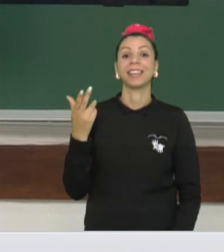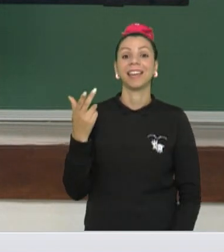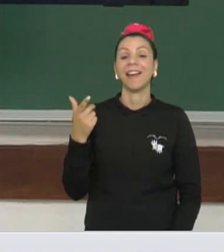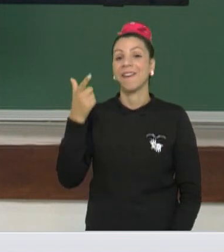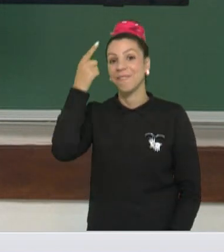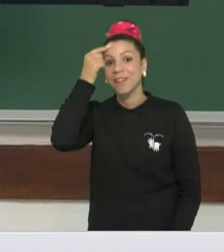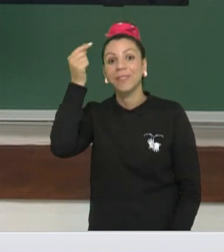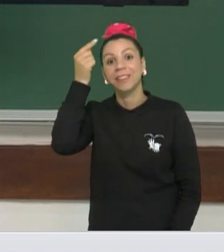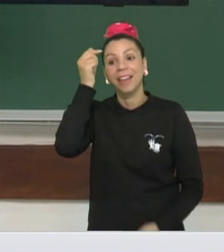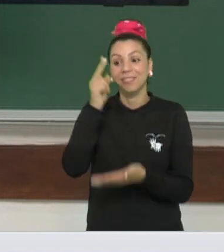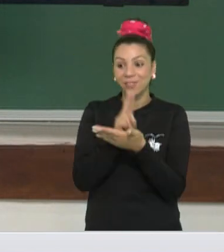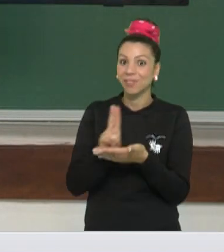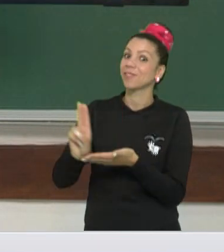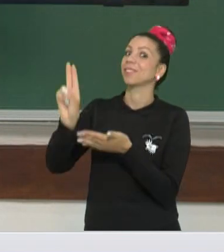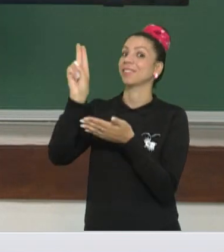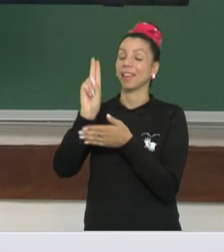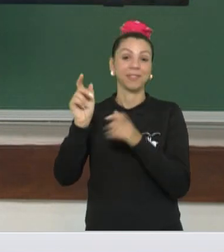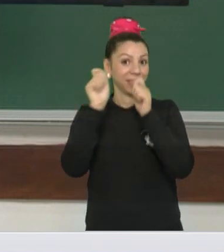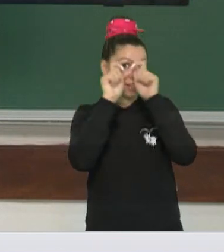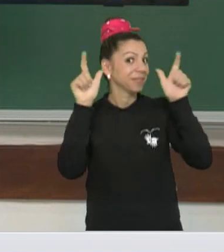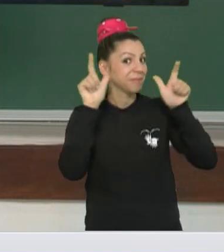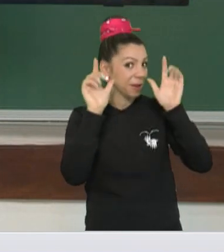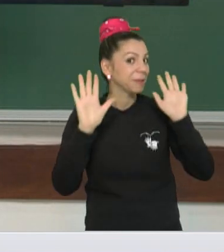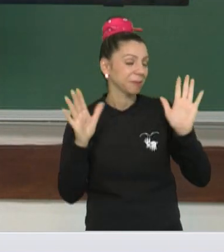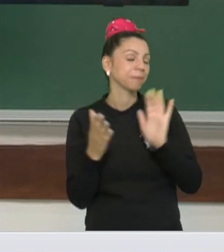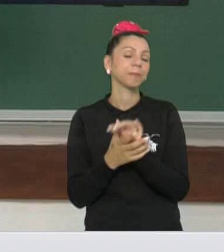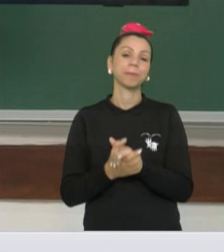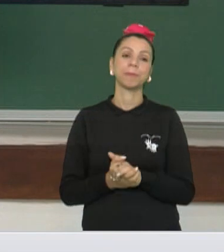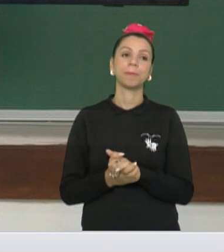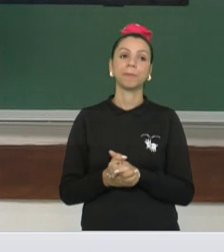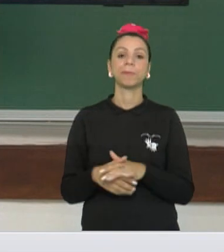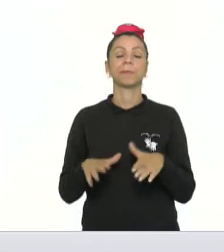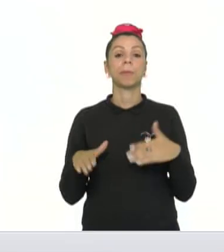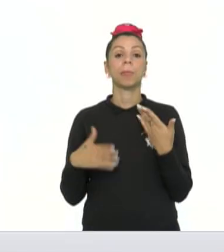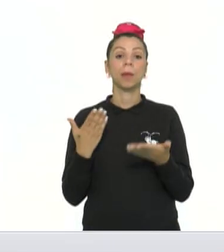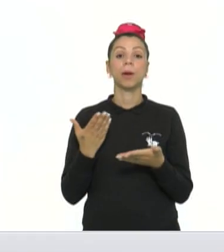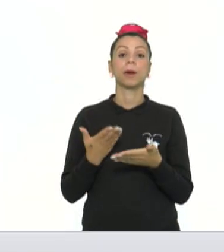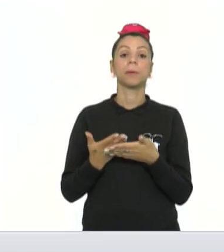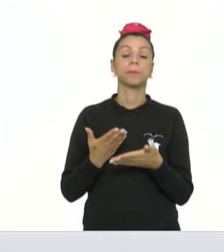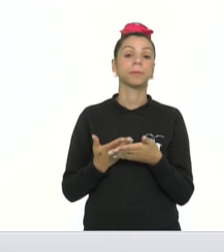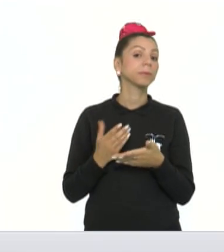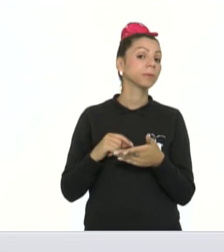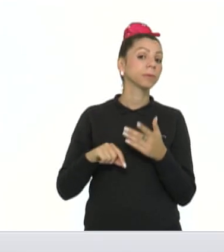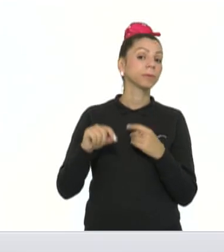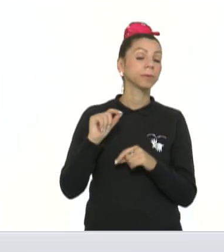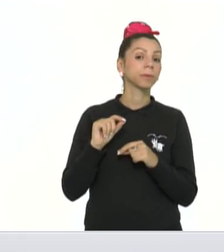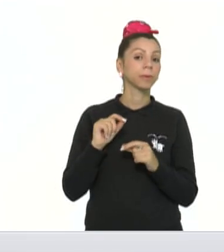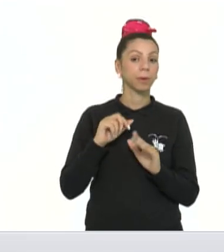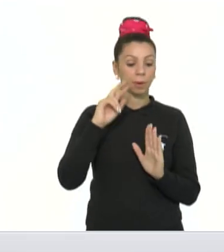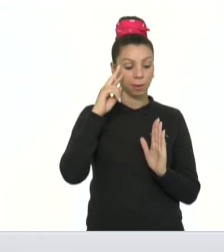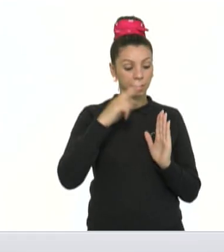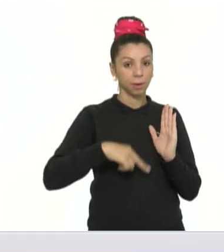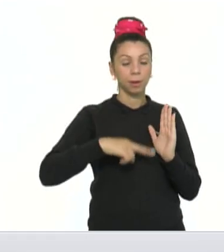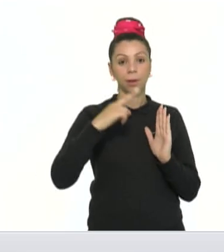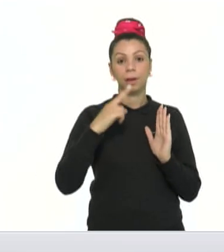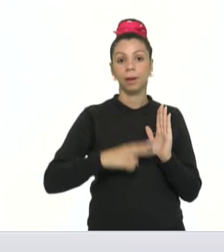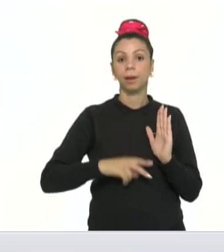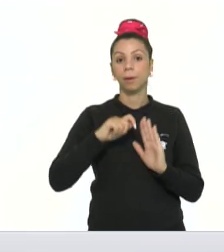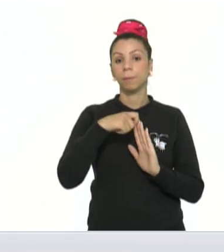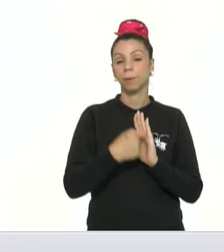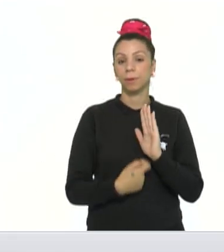com isso, ok? Pessoal, na aula passada, nós lemos e interpretamos textos sobre